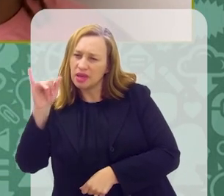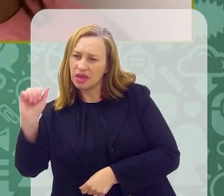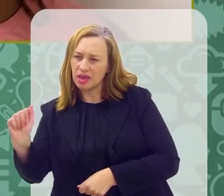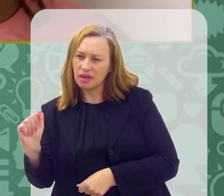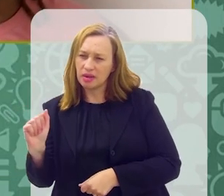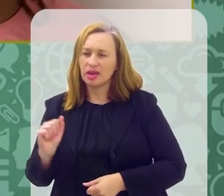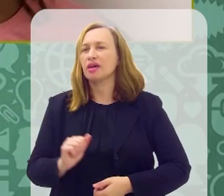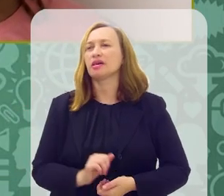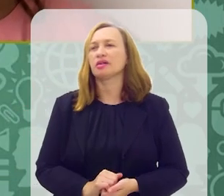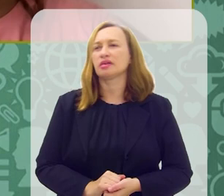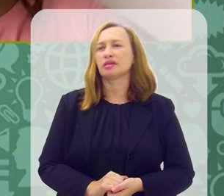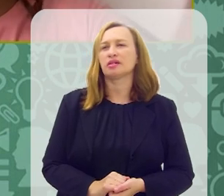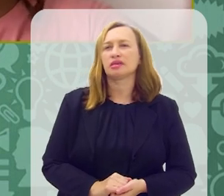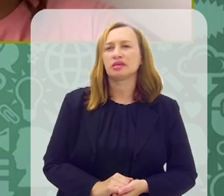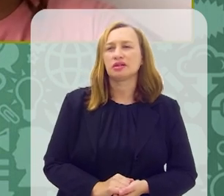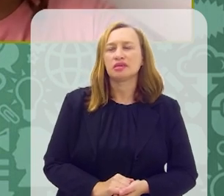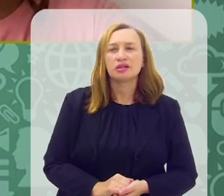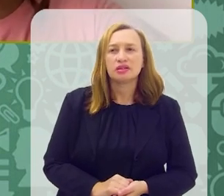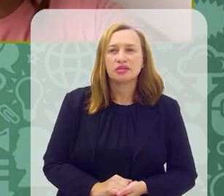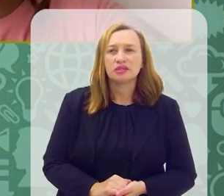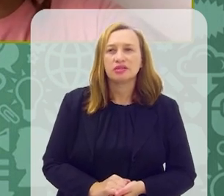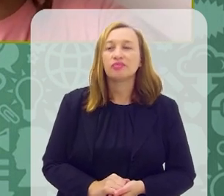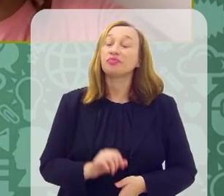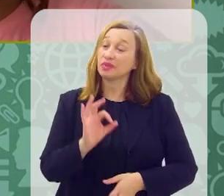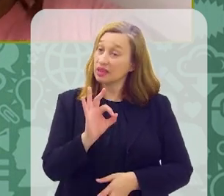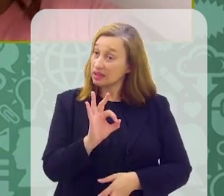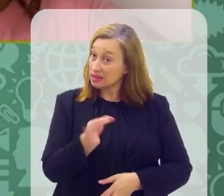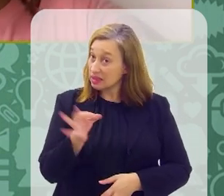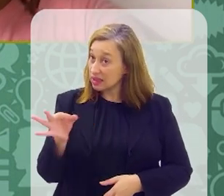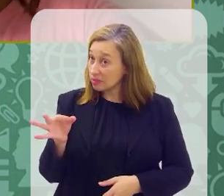Até porque a diferença é complementar, né, Alan?